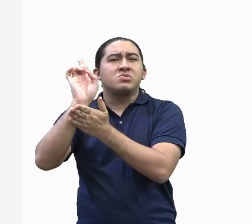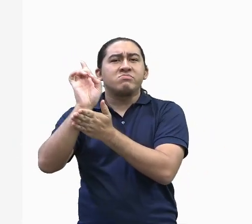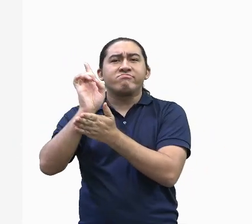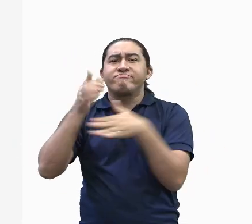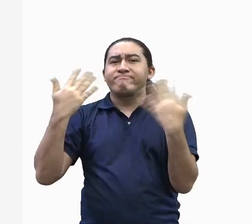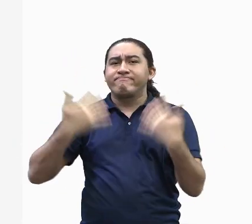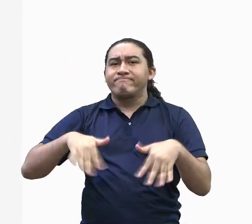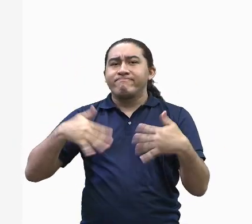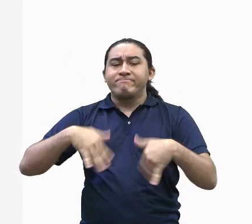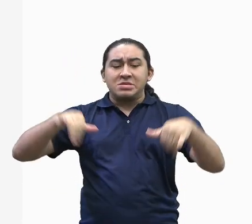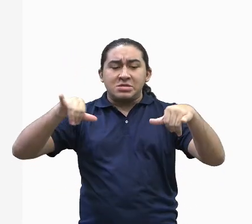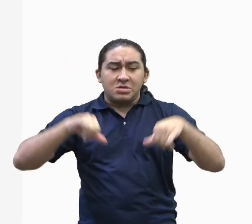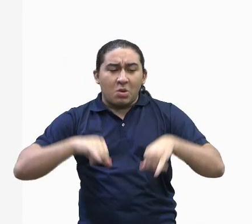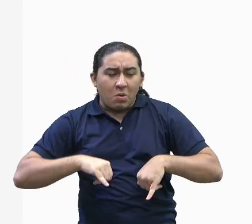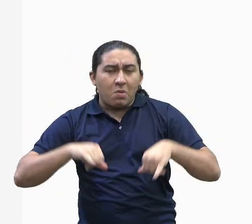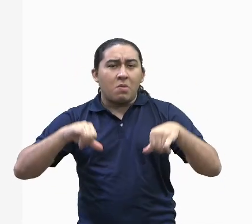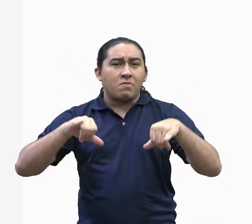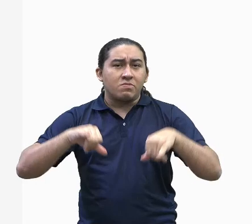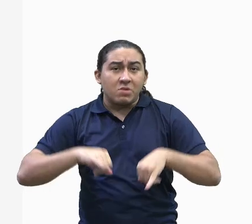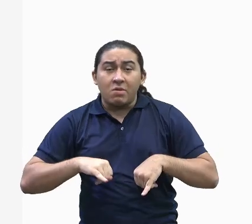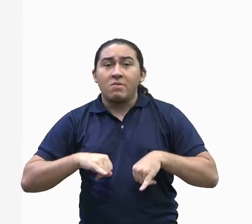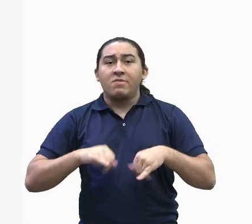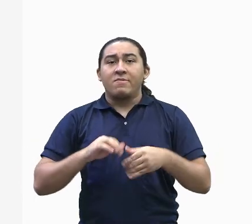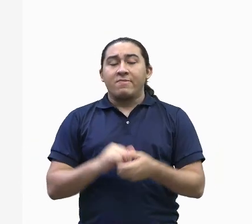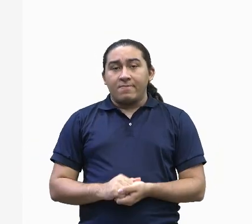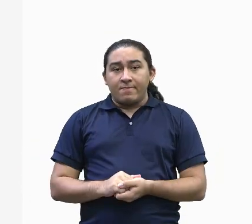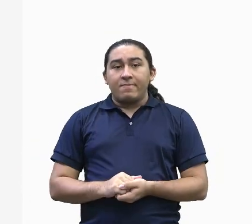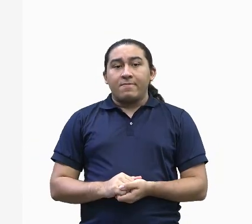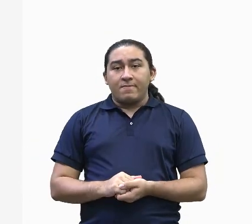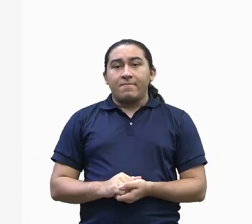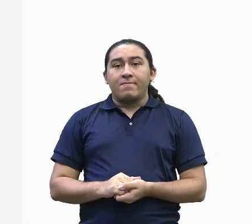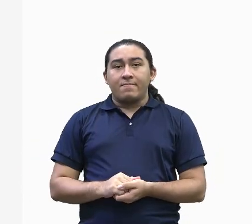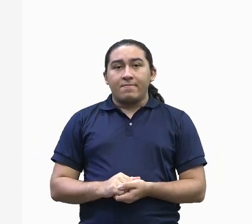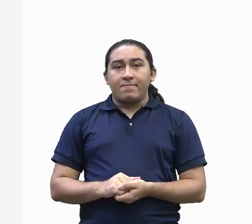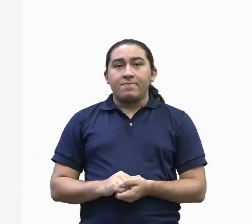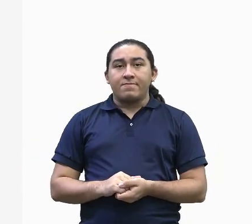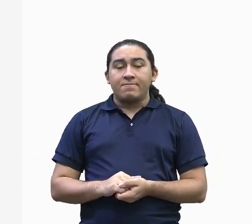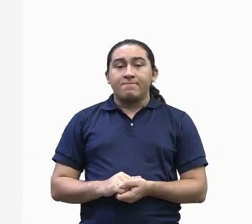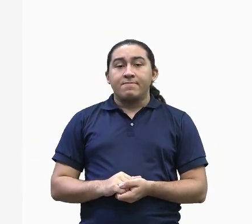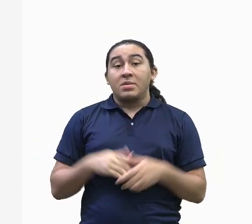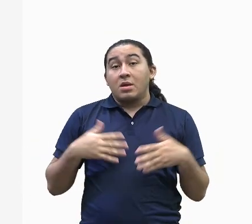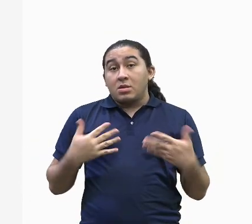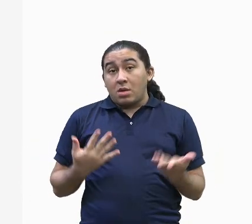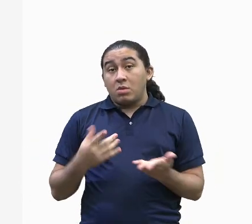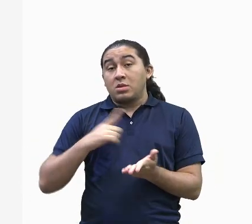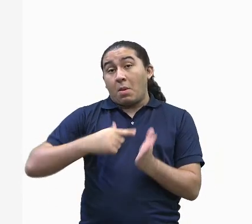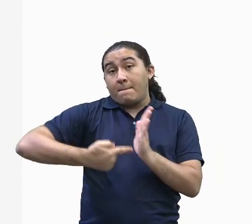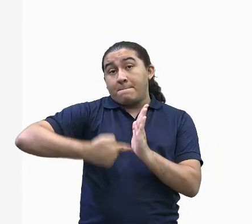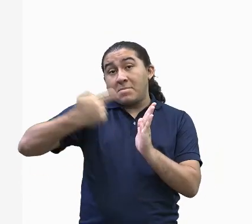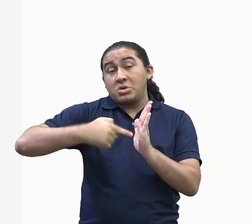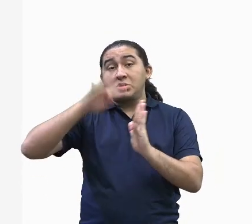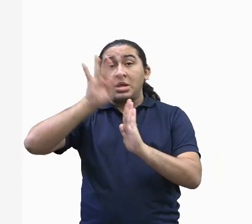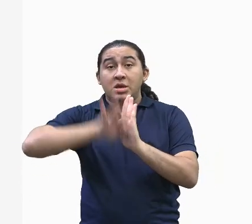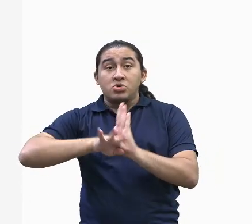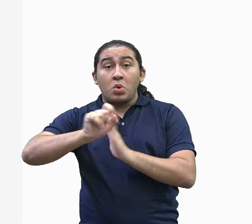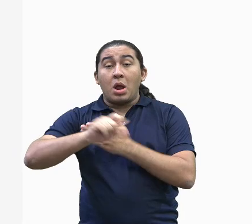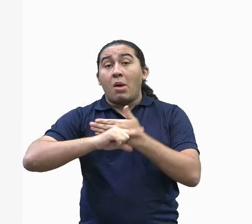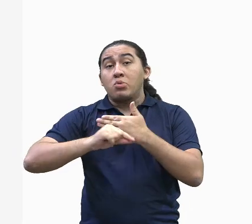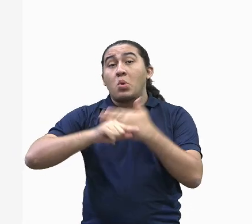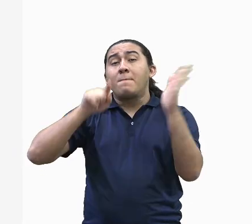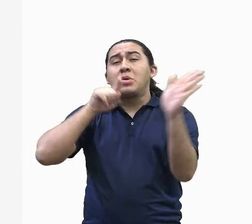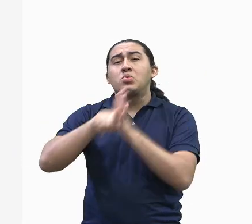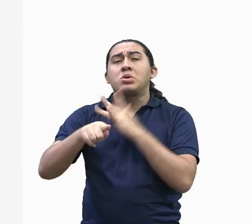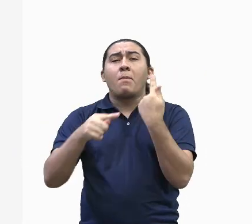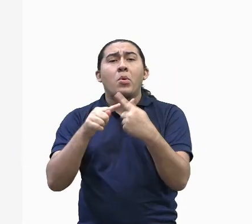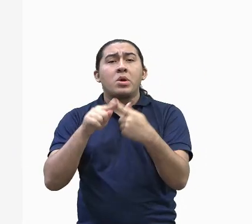por que tamanha judiação? Então, nós temos aí nesse primeiro texto que ele está se perguntando por que da